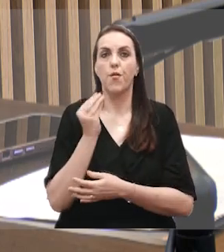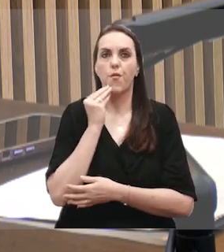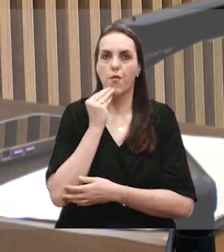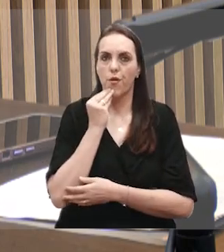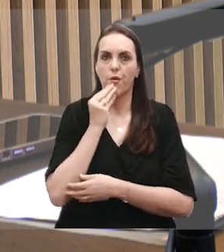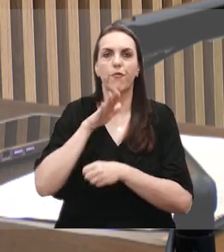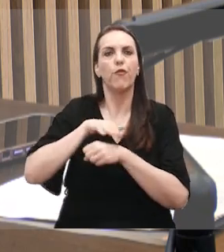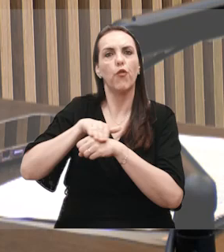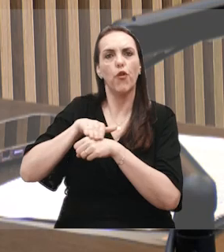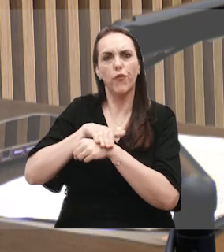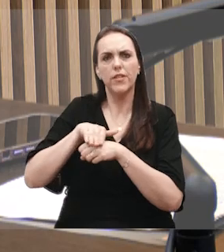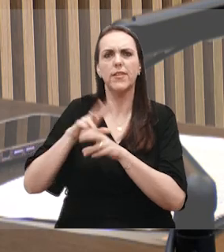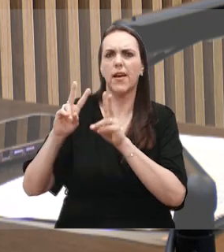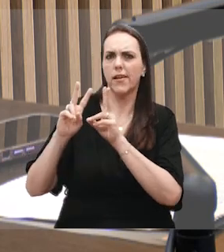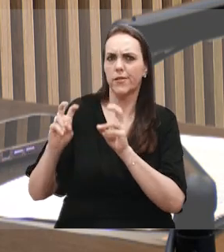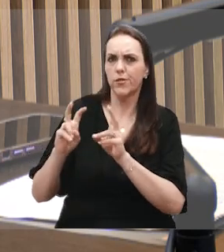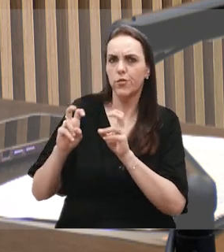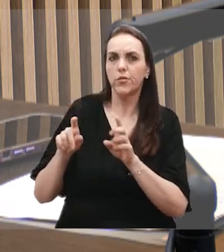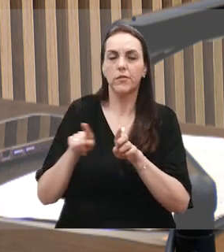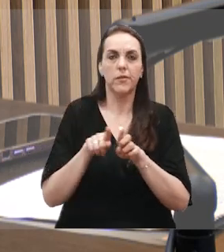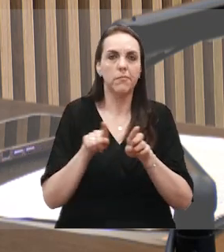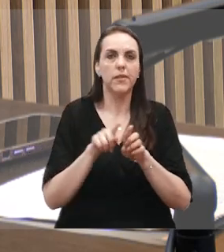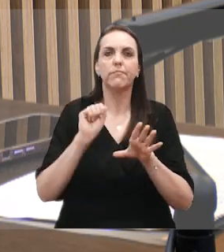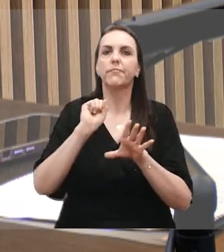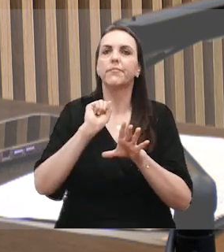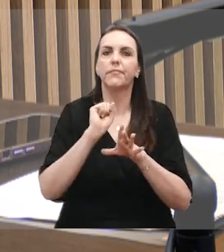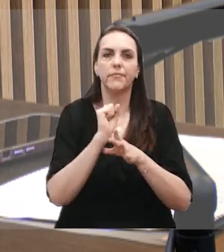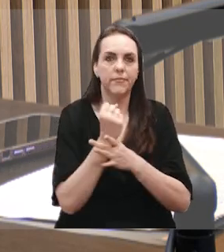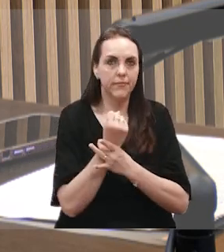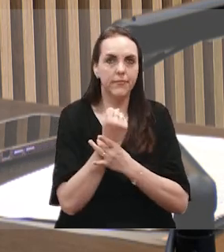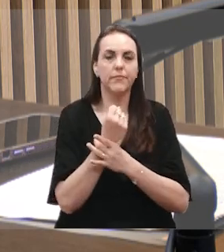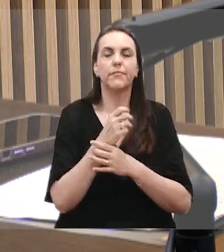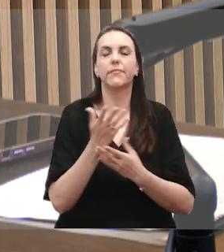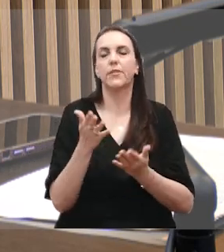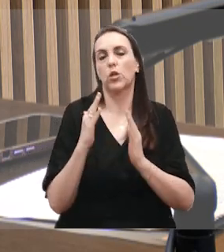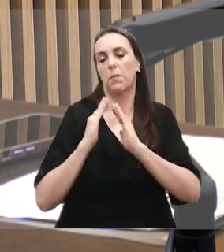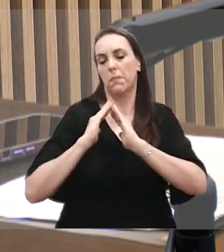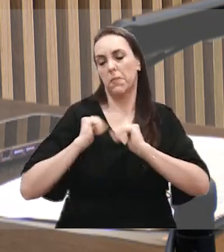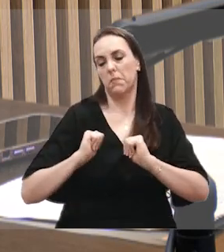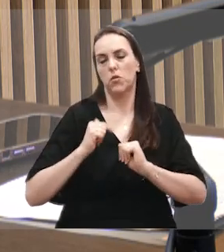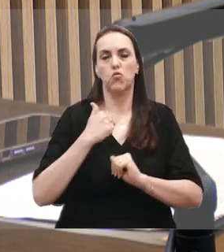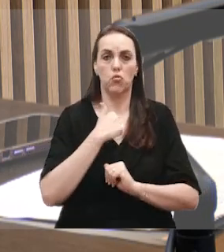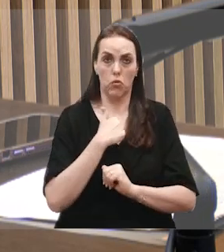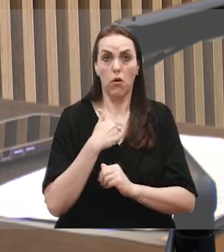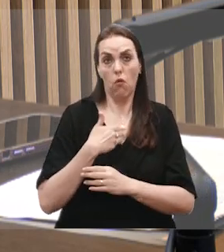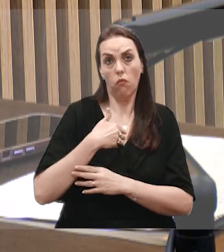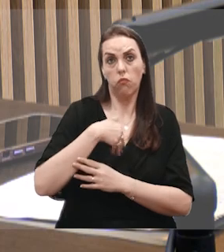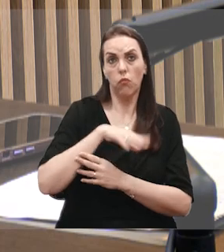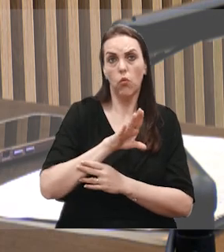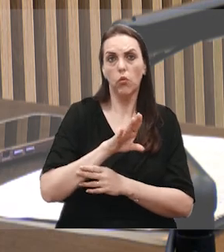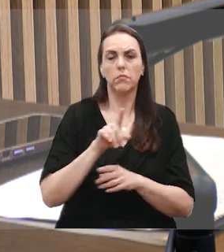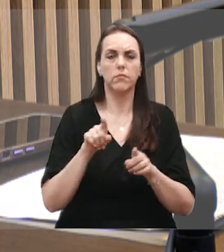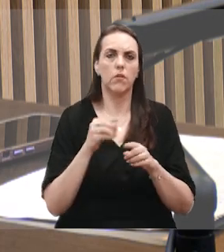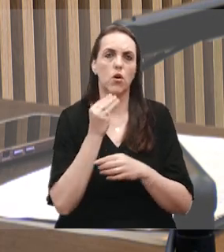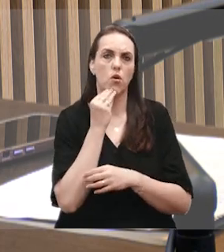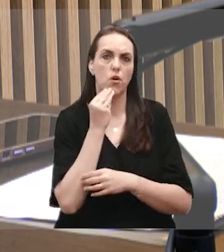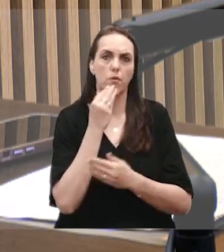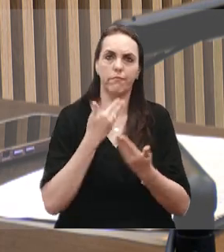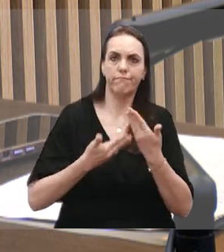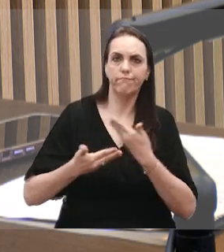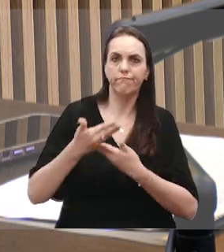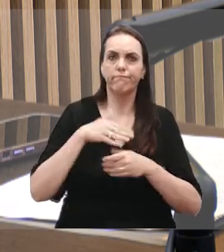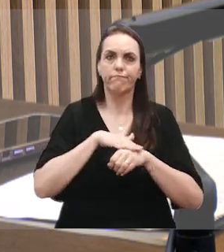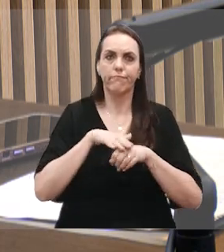conversar sobre outros assuntos, né? A questão da segurança, quando for solicitado, né, vou também falar a questão do